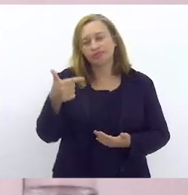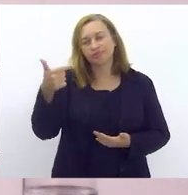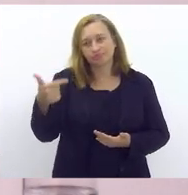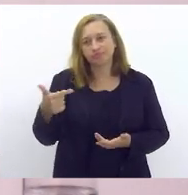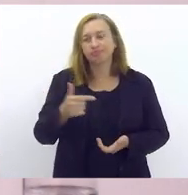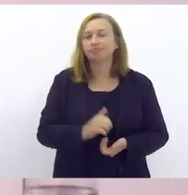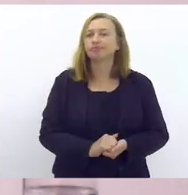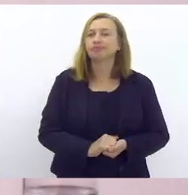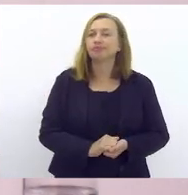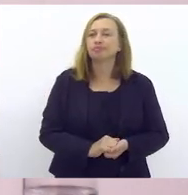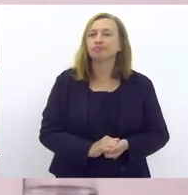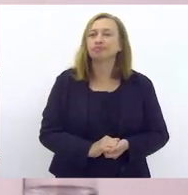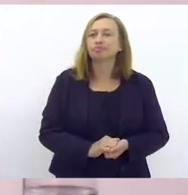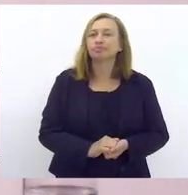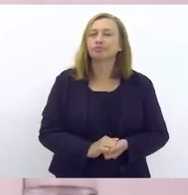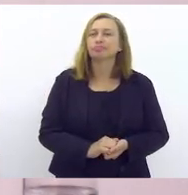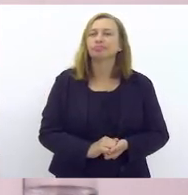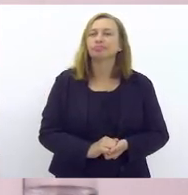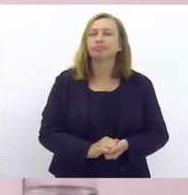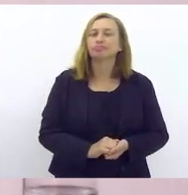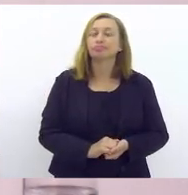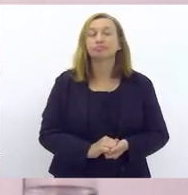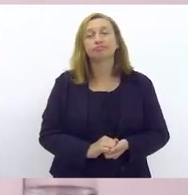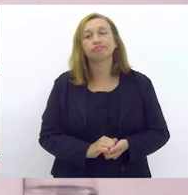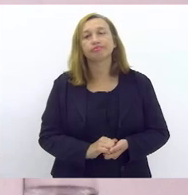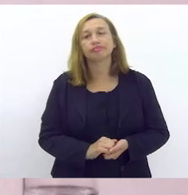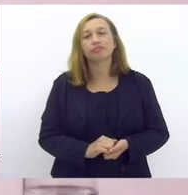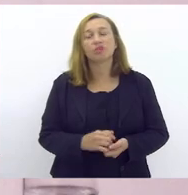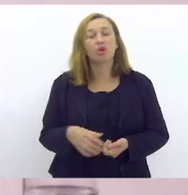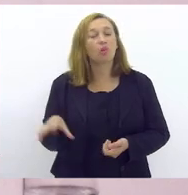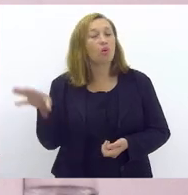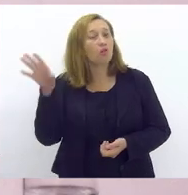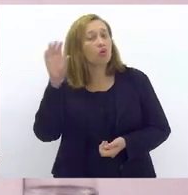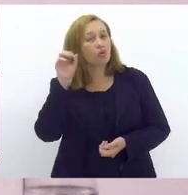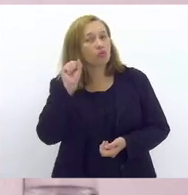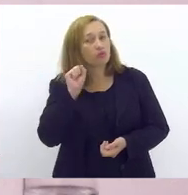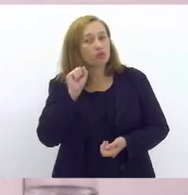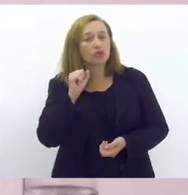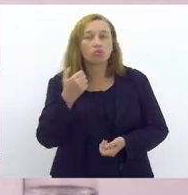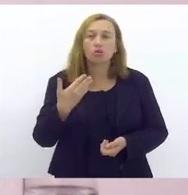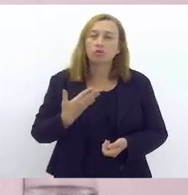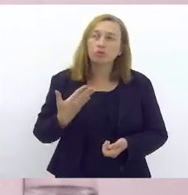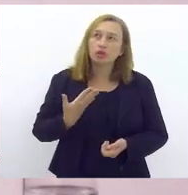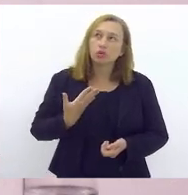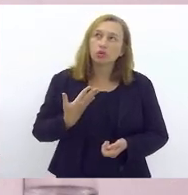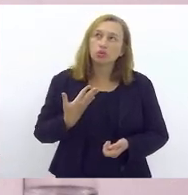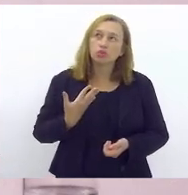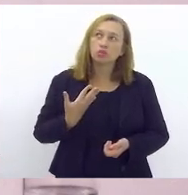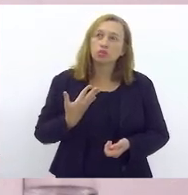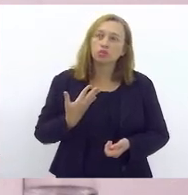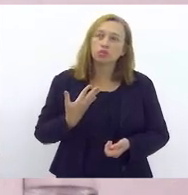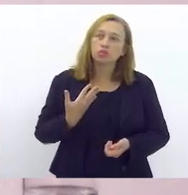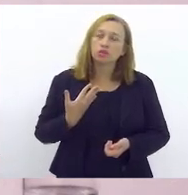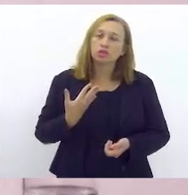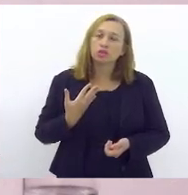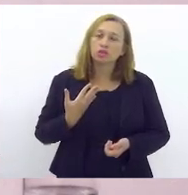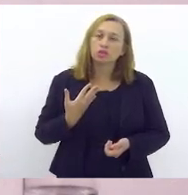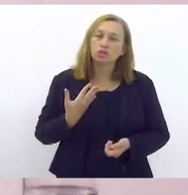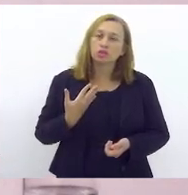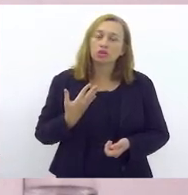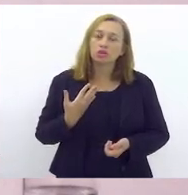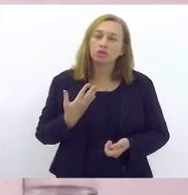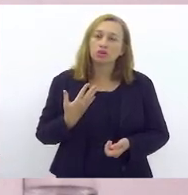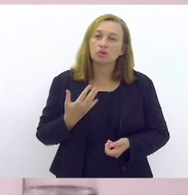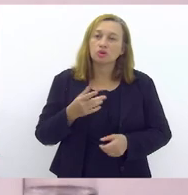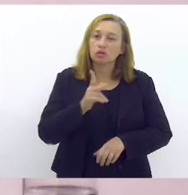2022, eu... Por acaso, ouvi uma fala de um colega dizendo que a situação dos agentes de educação